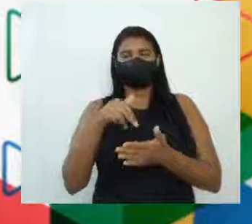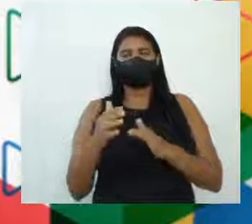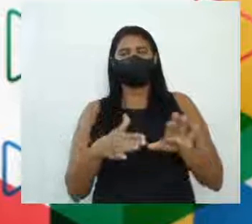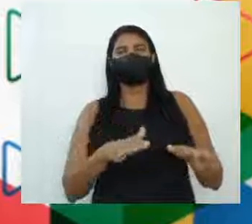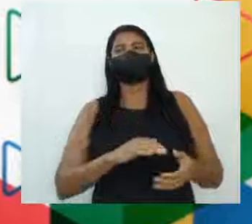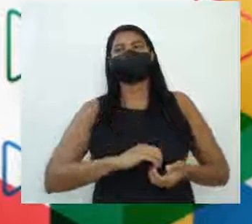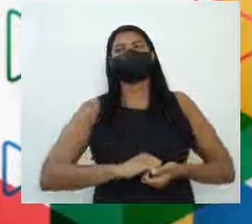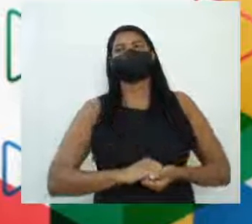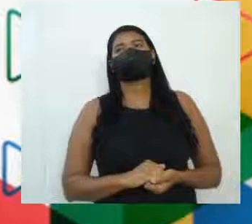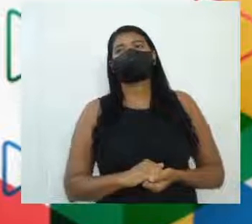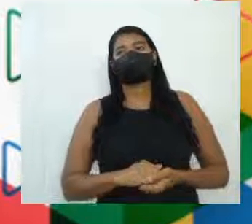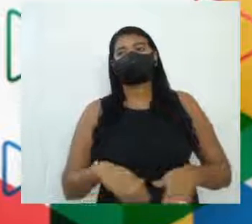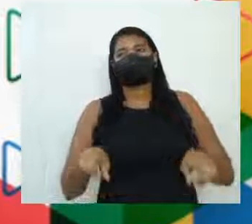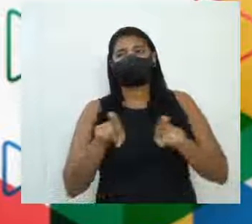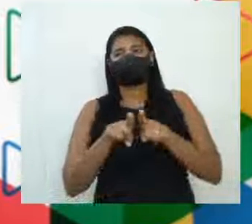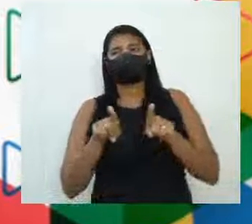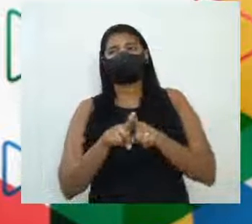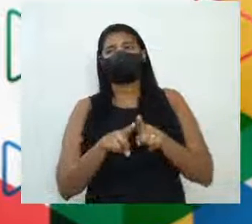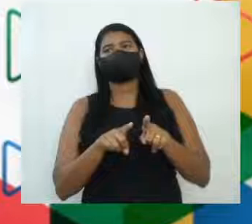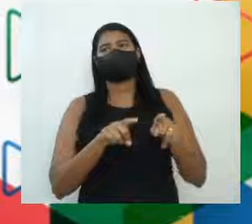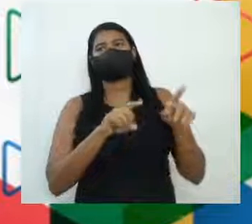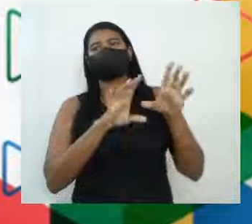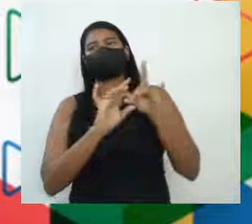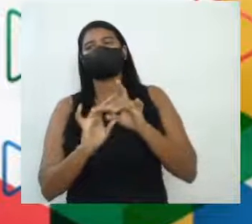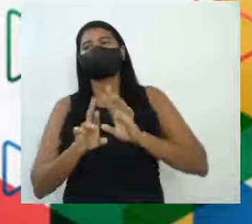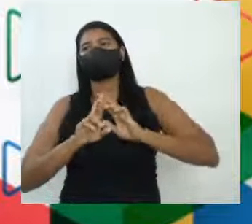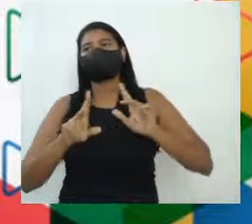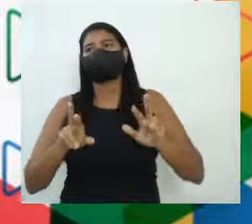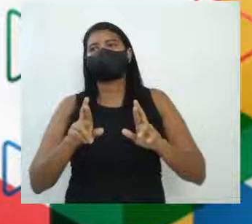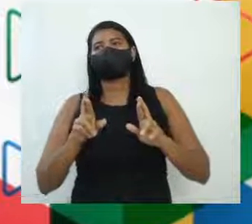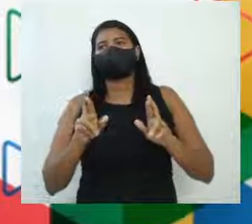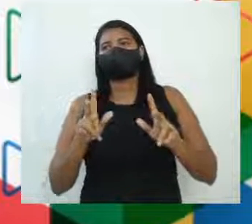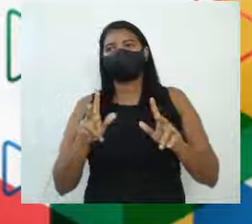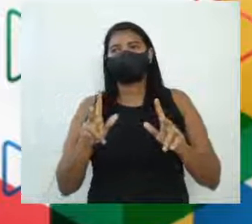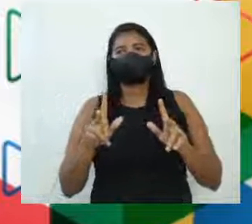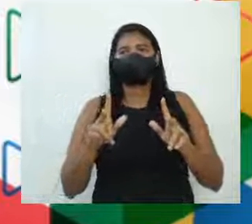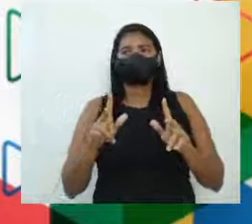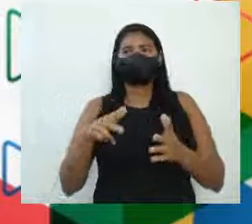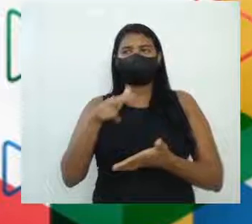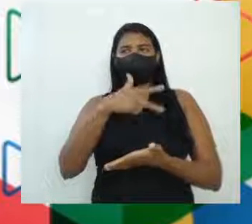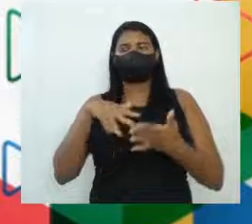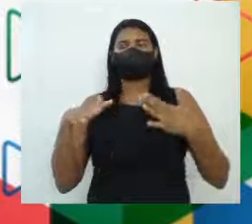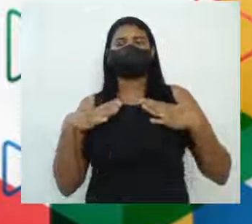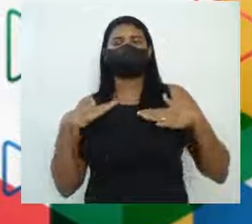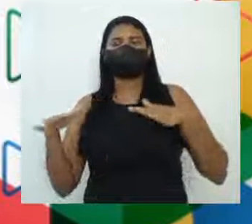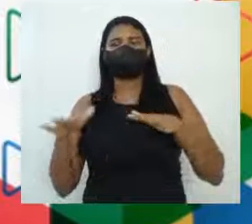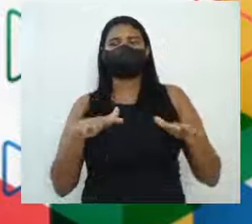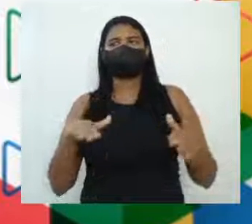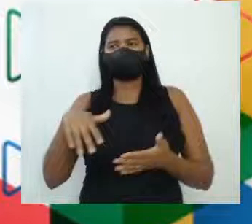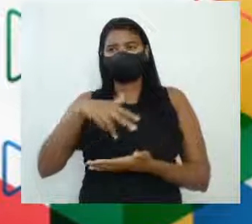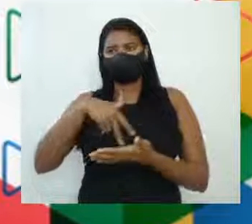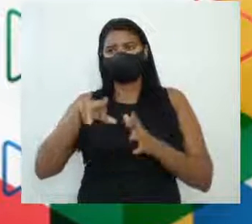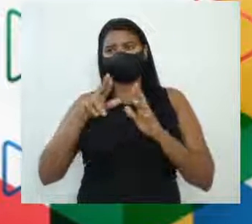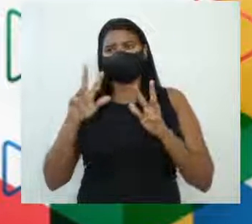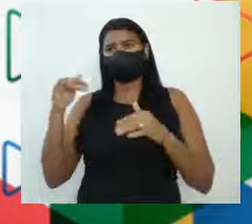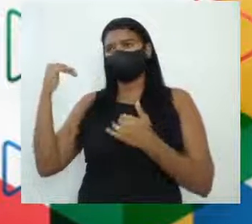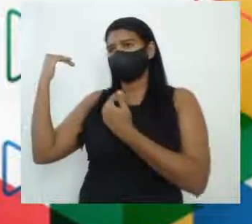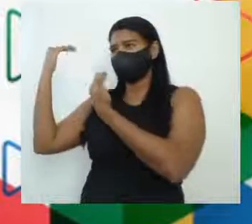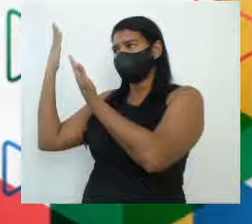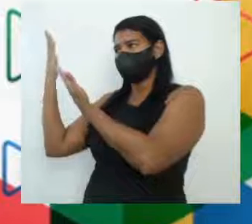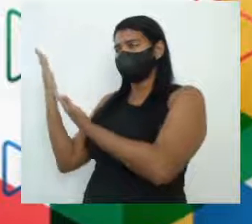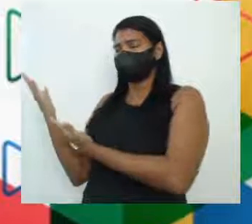E estabelecemos também a relação entre as diferentes performances da dança. E aí a gente viu a diferença da dança